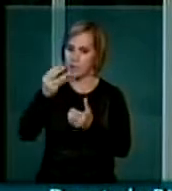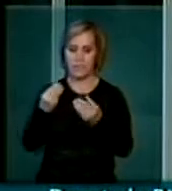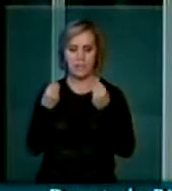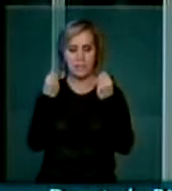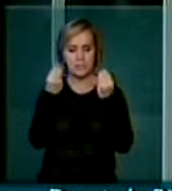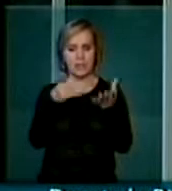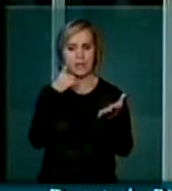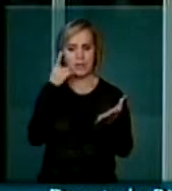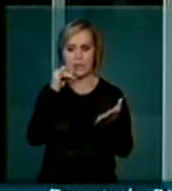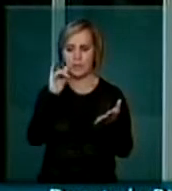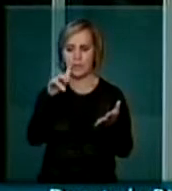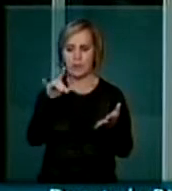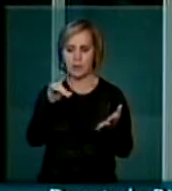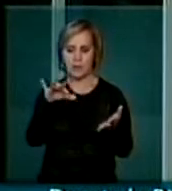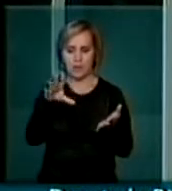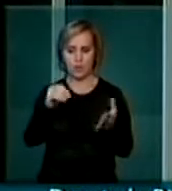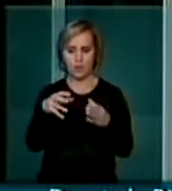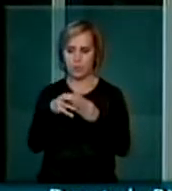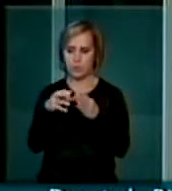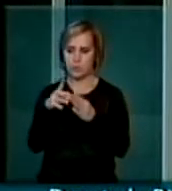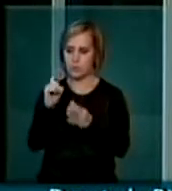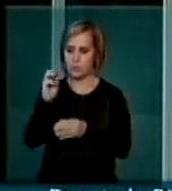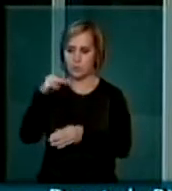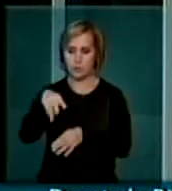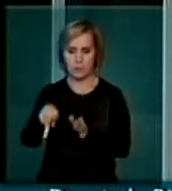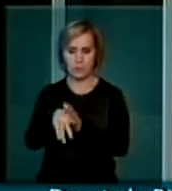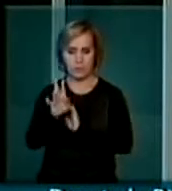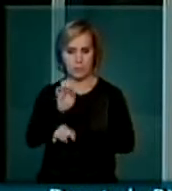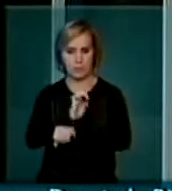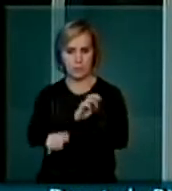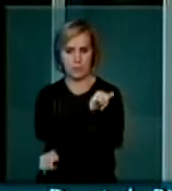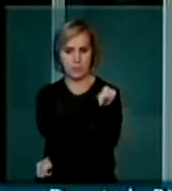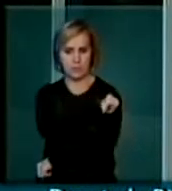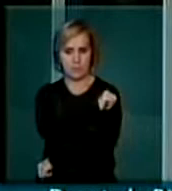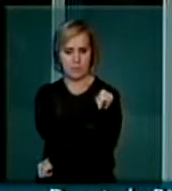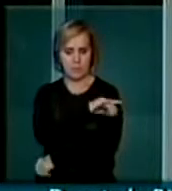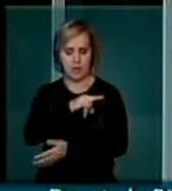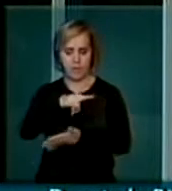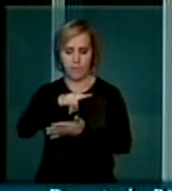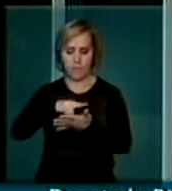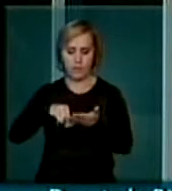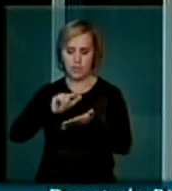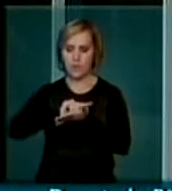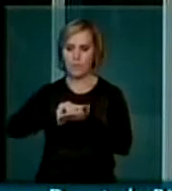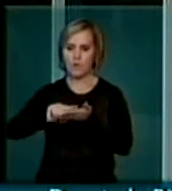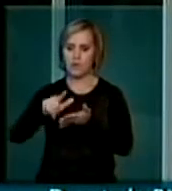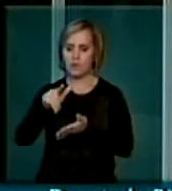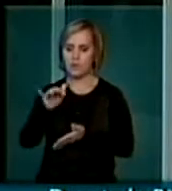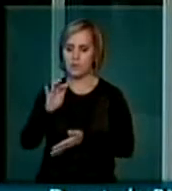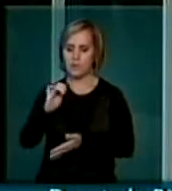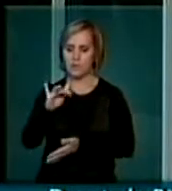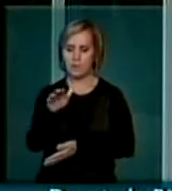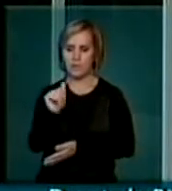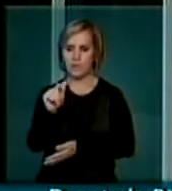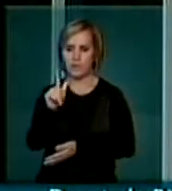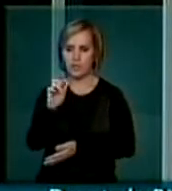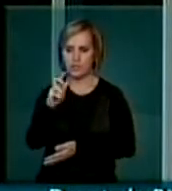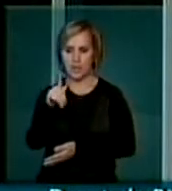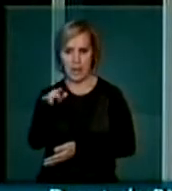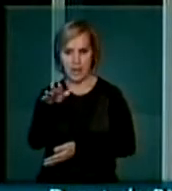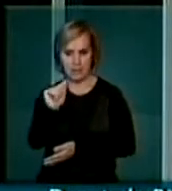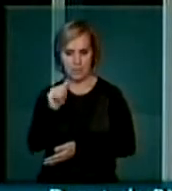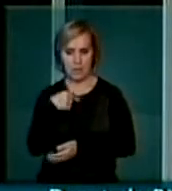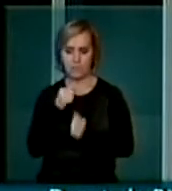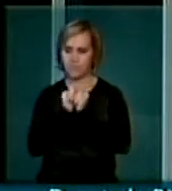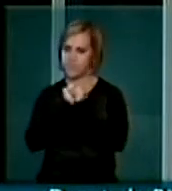Costa, dos Democratas do Rio de Janeiro, do projeto Ficha Limpa. Me associo aos elogios que o nosso